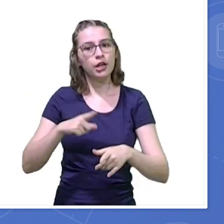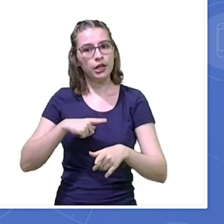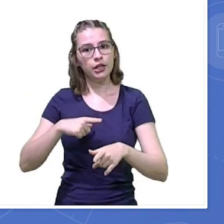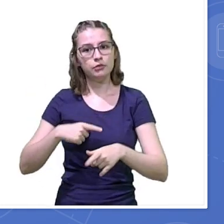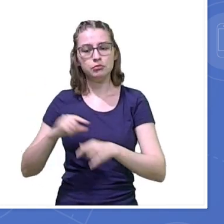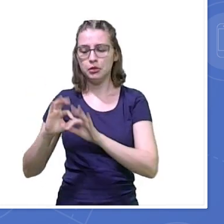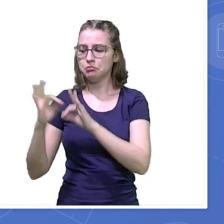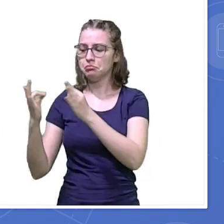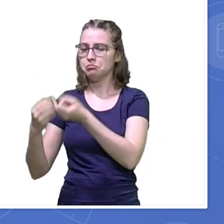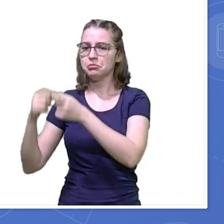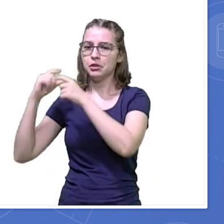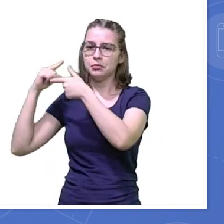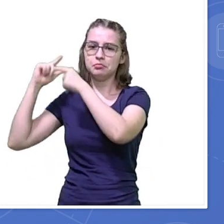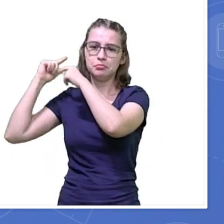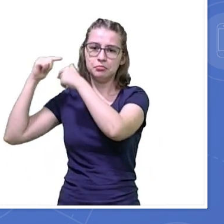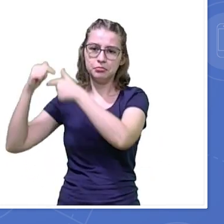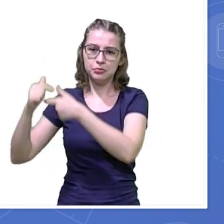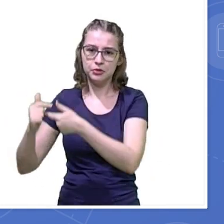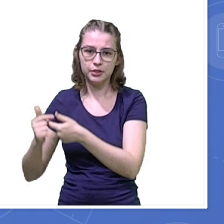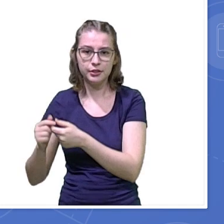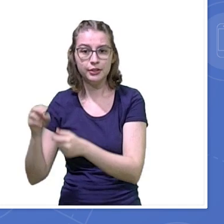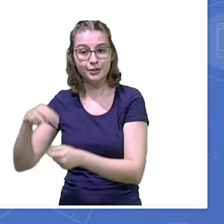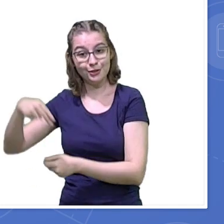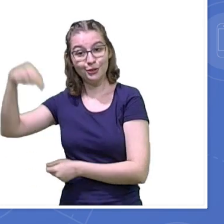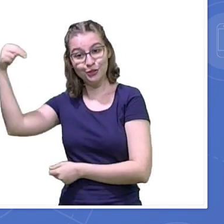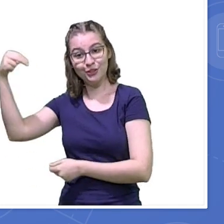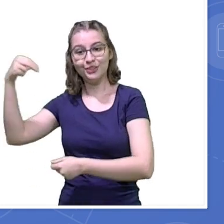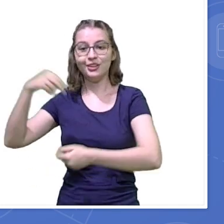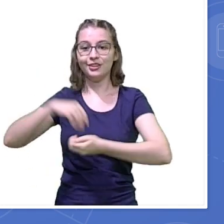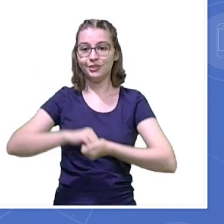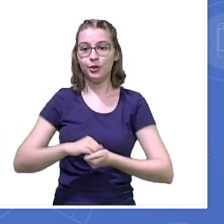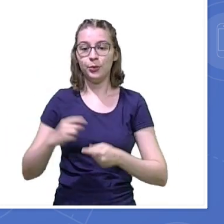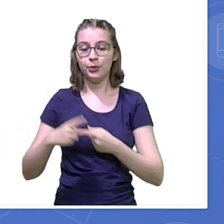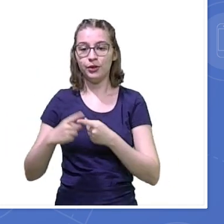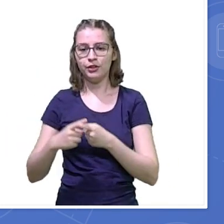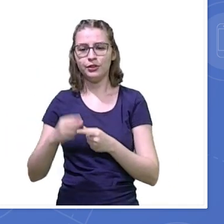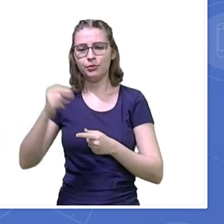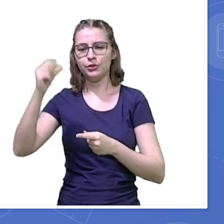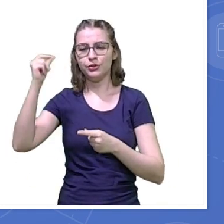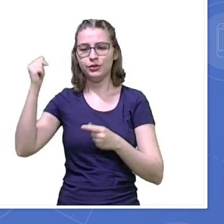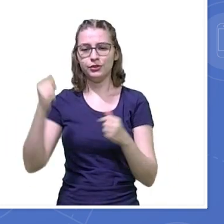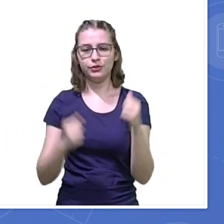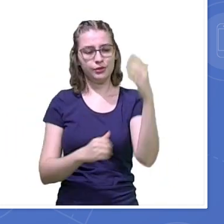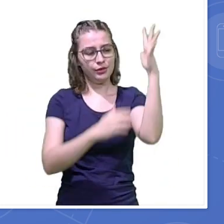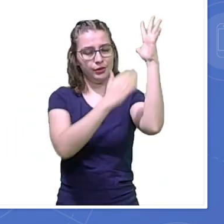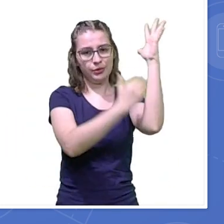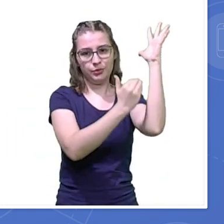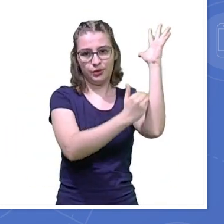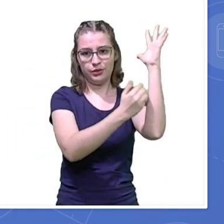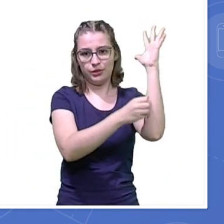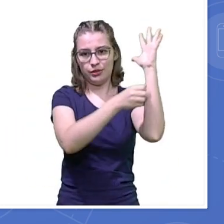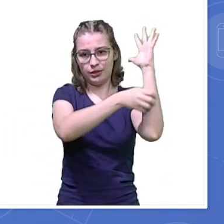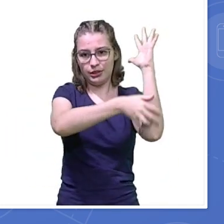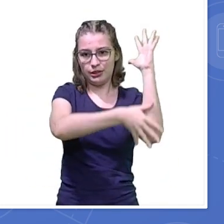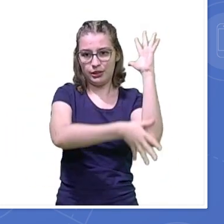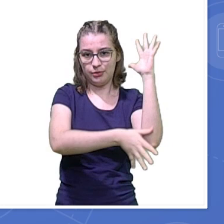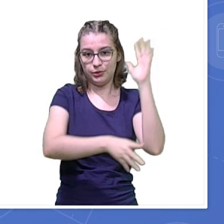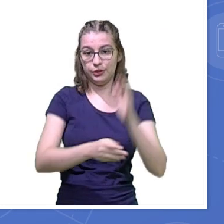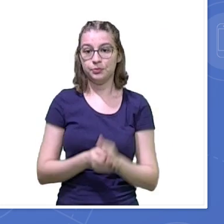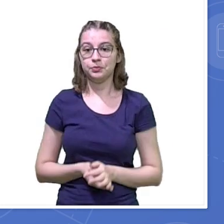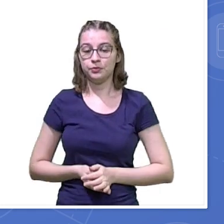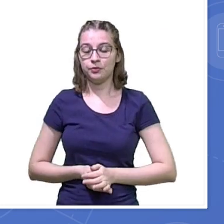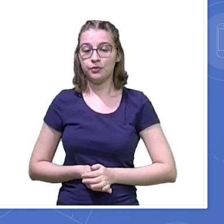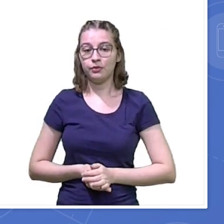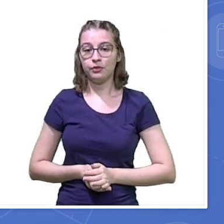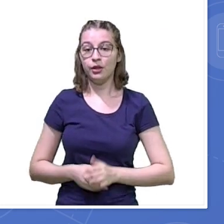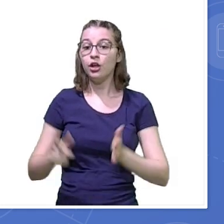alguma ascendência nordestina por conta exatamente desse movimento que aconteceu. E o livro dos colegas lá de História menciona